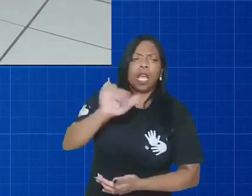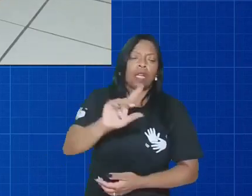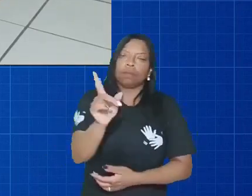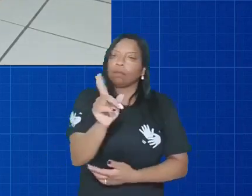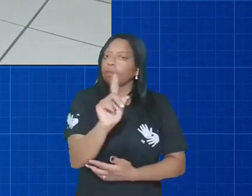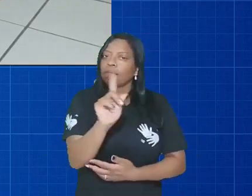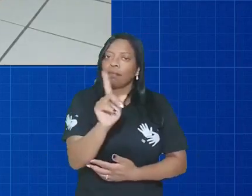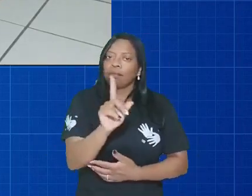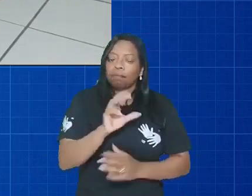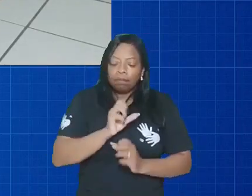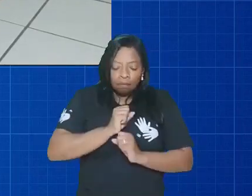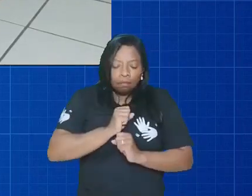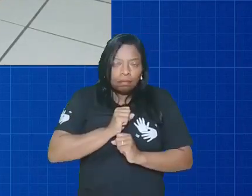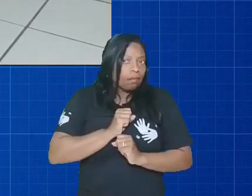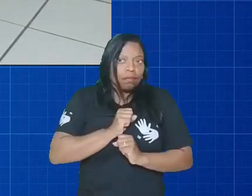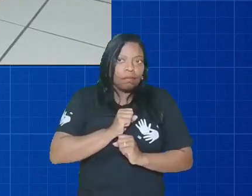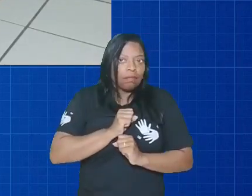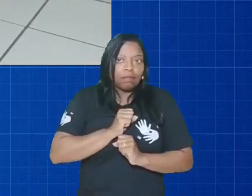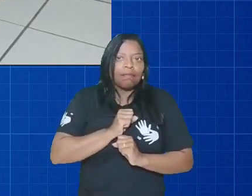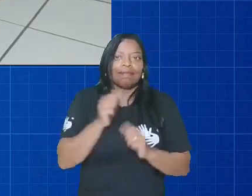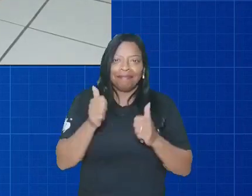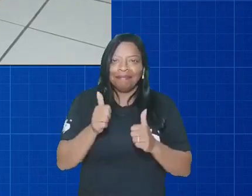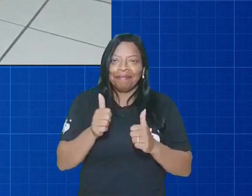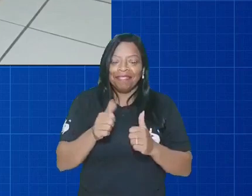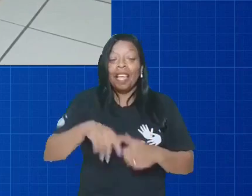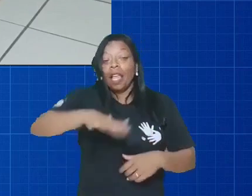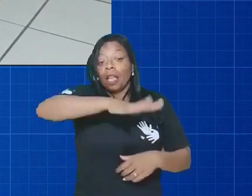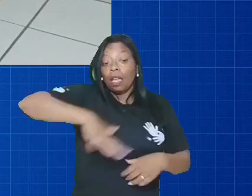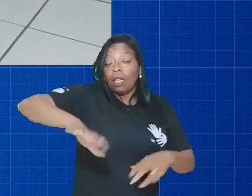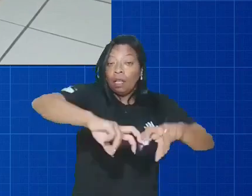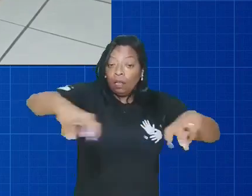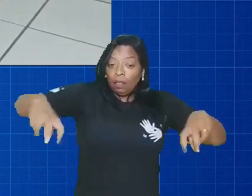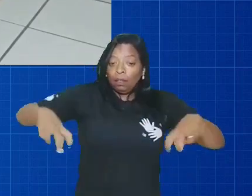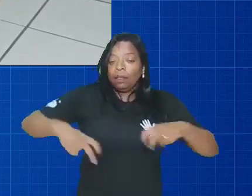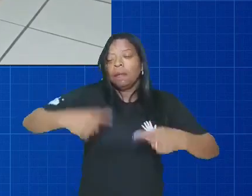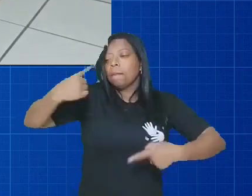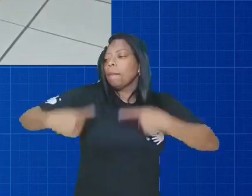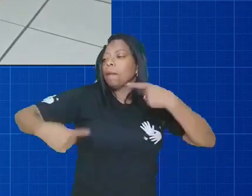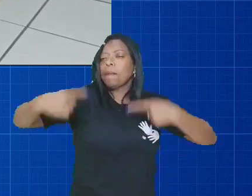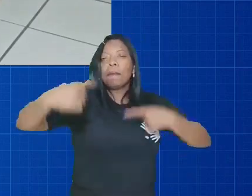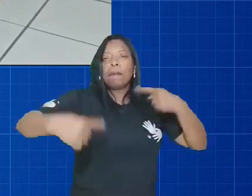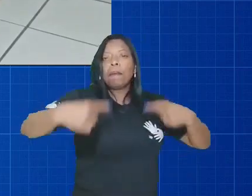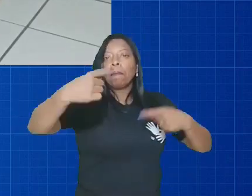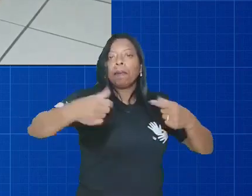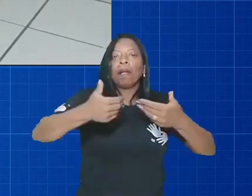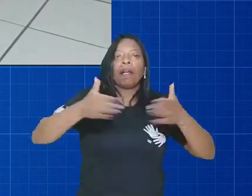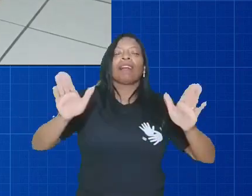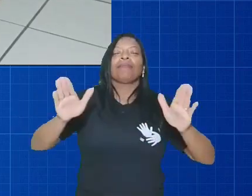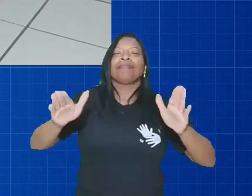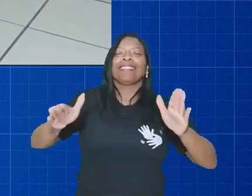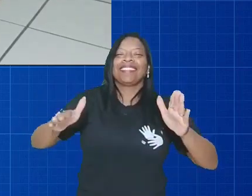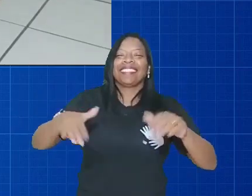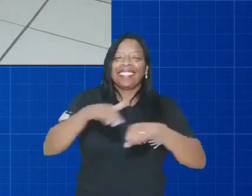perde propósito. Nada que é forçado, nada que é obrigado traz bons resultados.